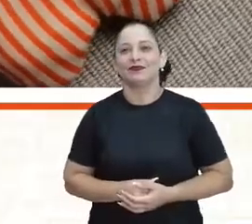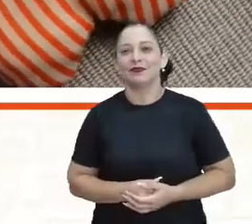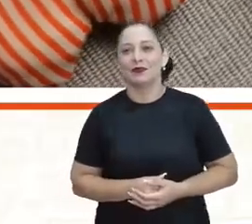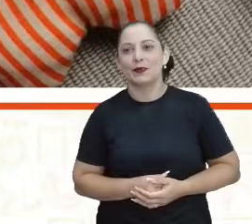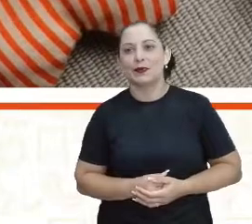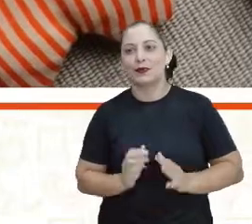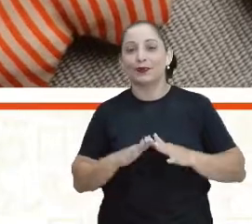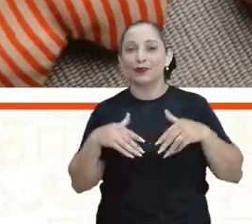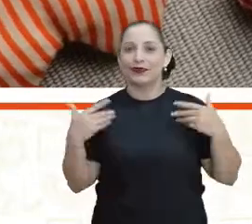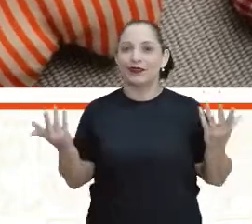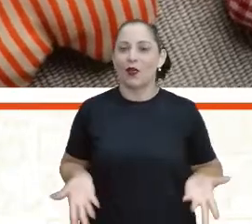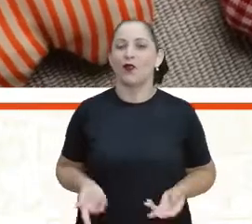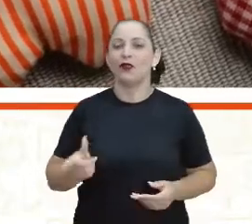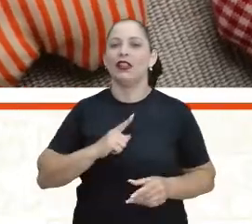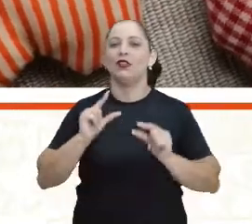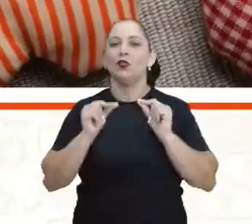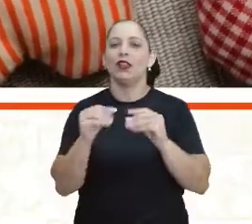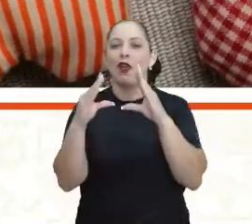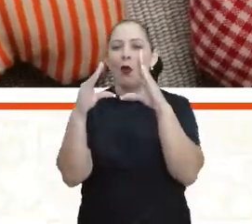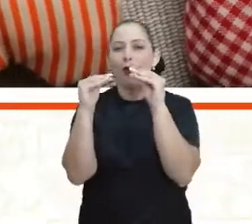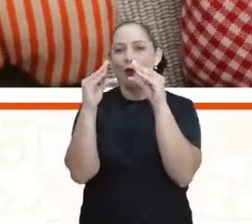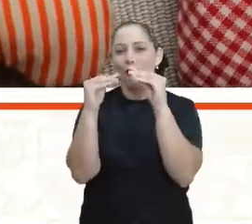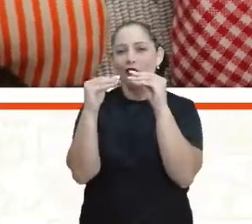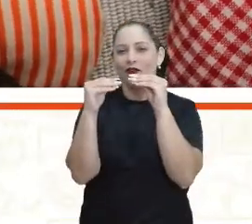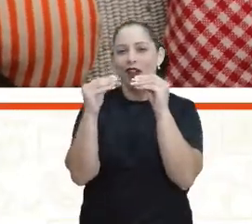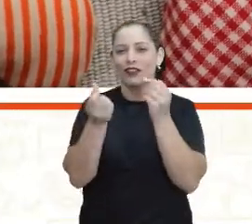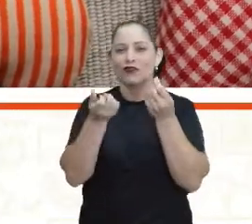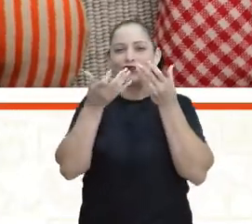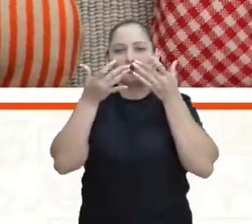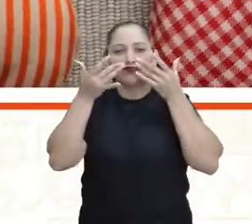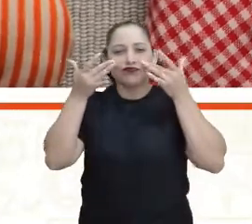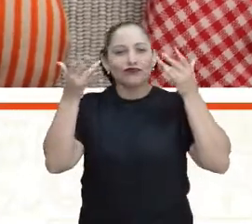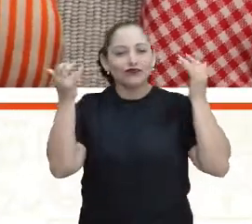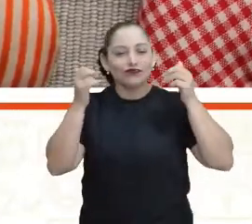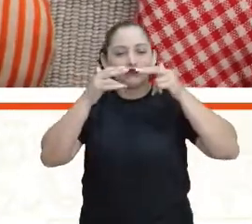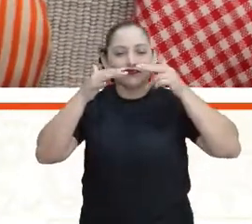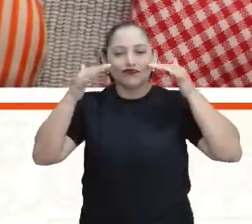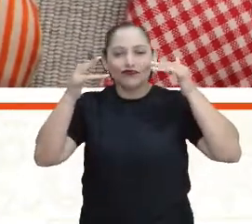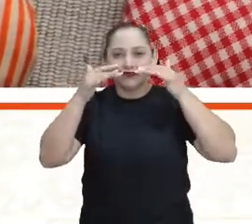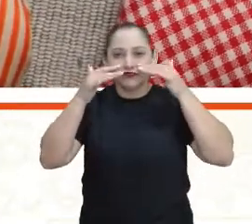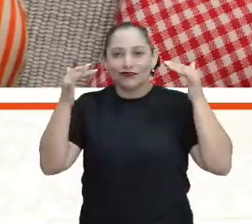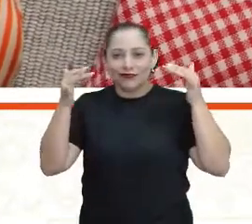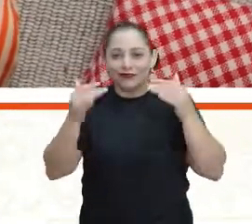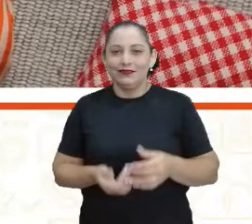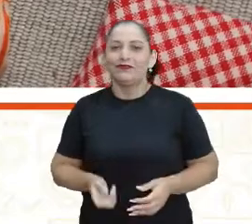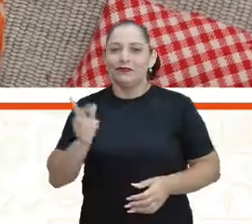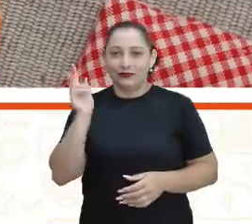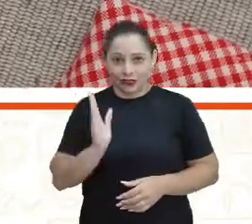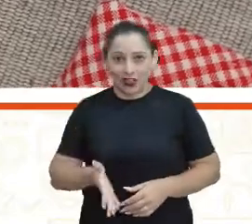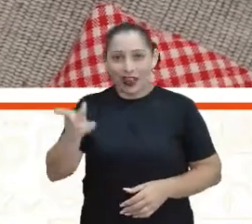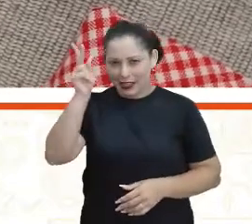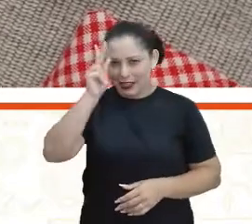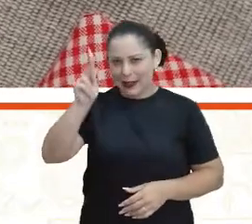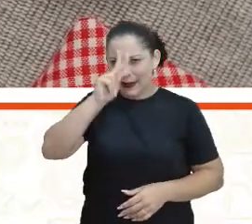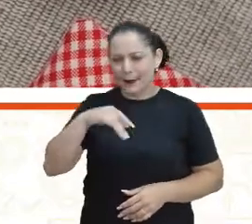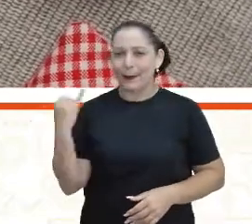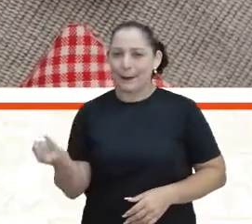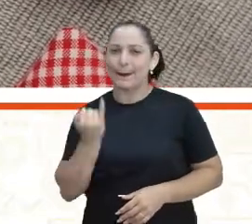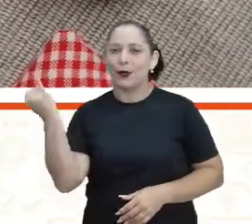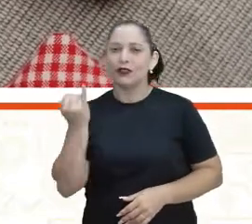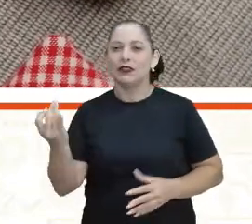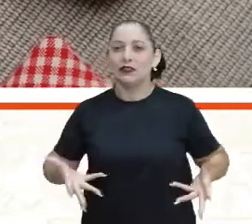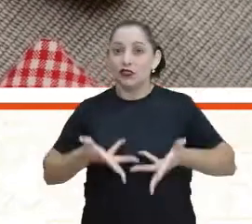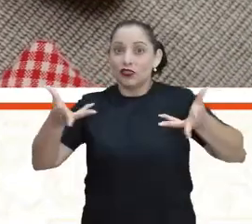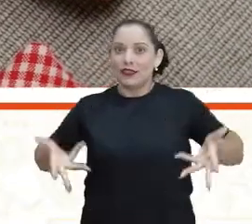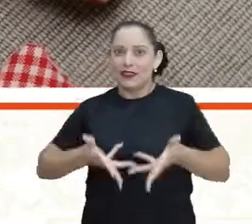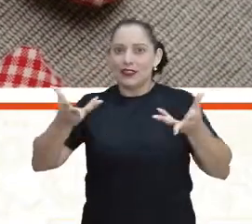Então, a gente tem almofadas com cheirinho, né? Lembra que a gente falou da importância da estimulação